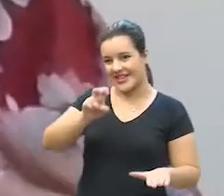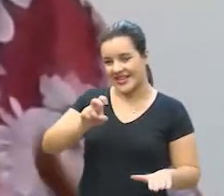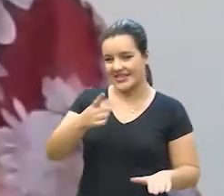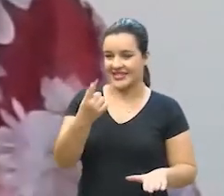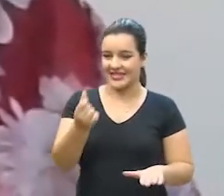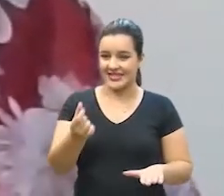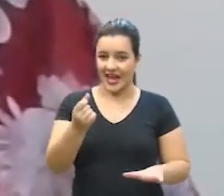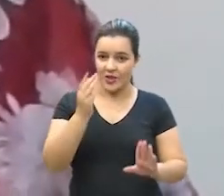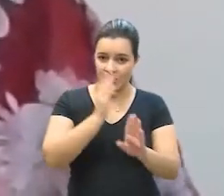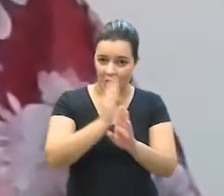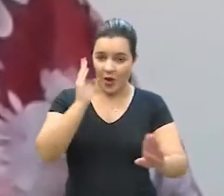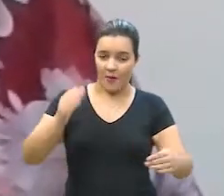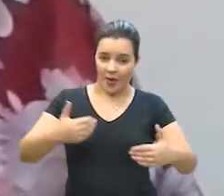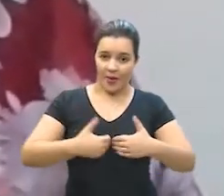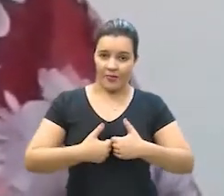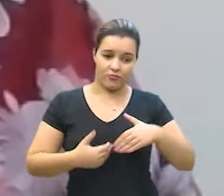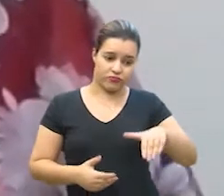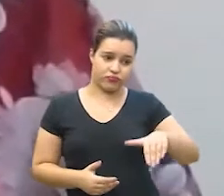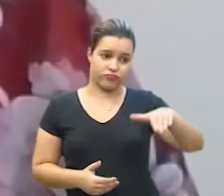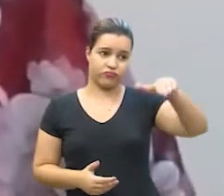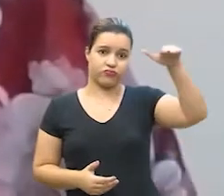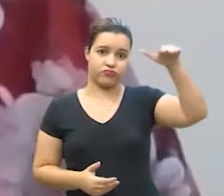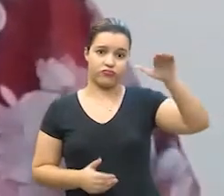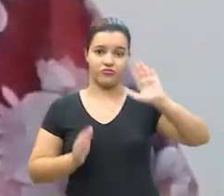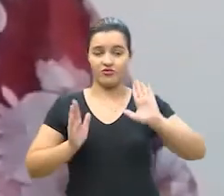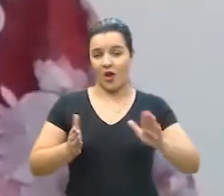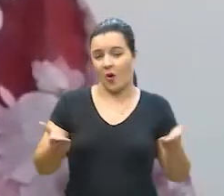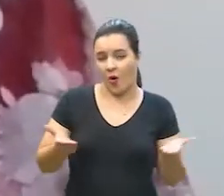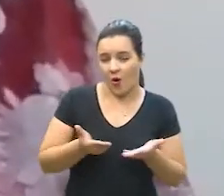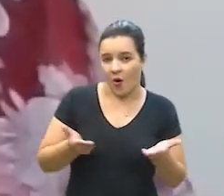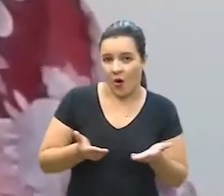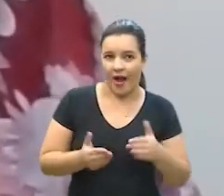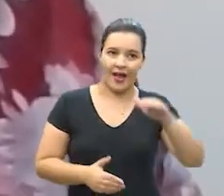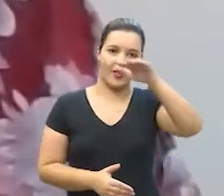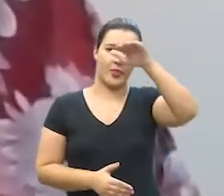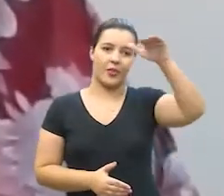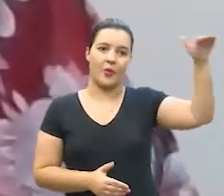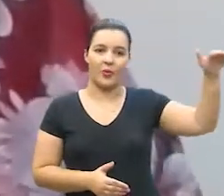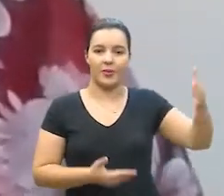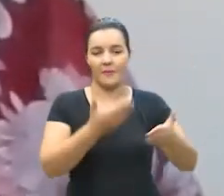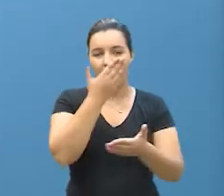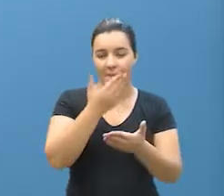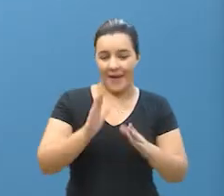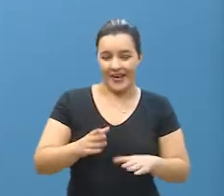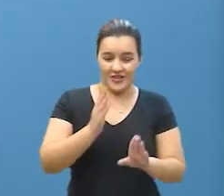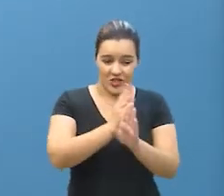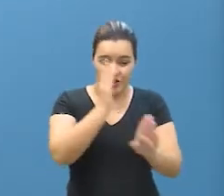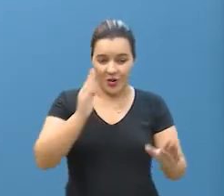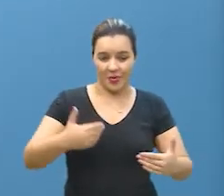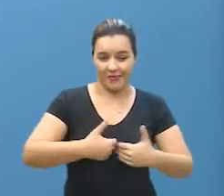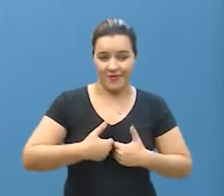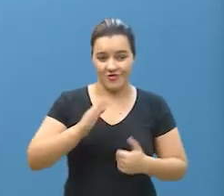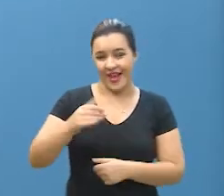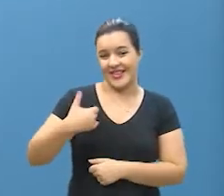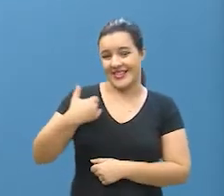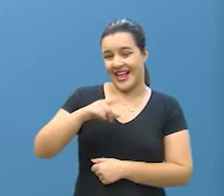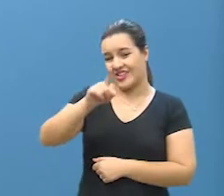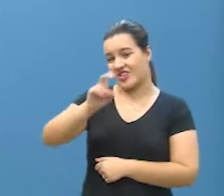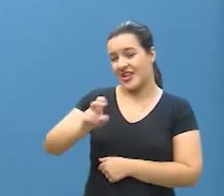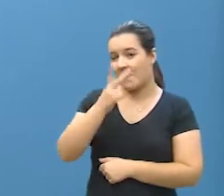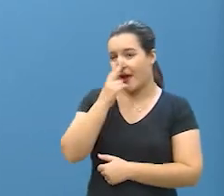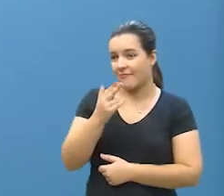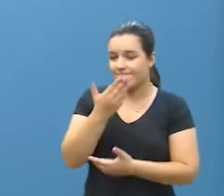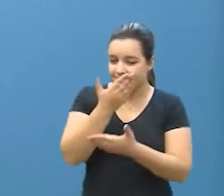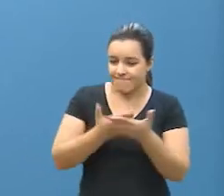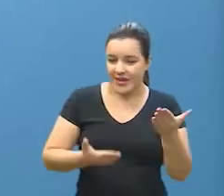15, 16 anos, né? Então, crianças que perderam muito tempo dessa estimulação precoce.